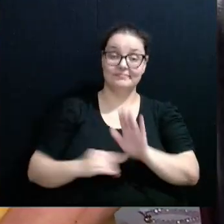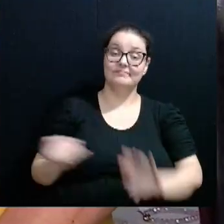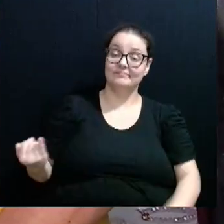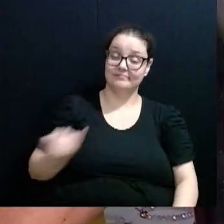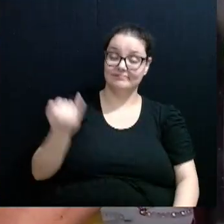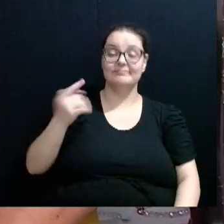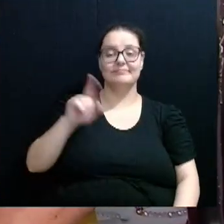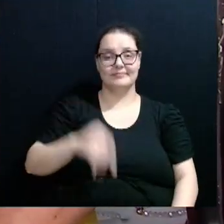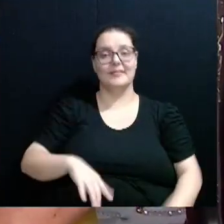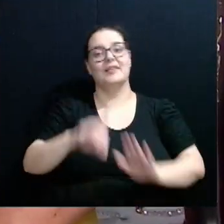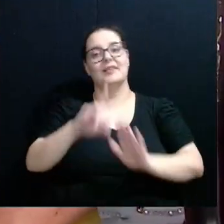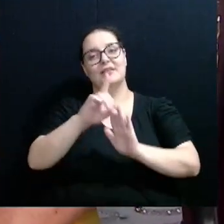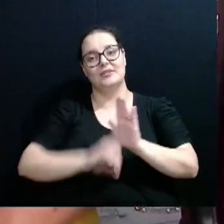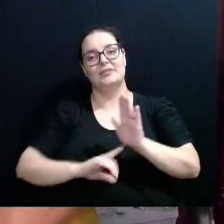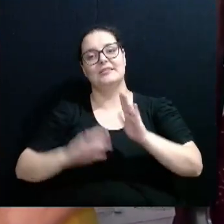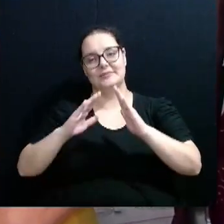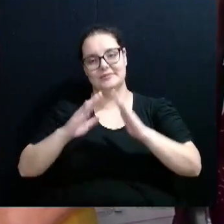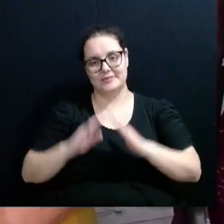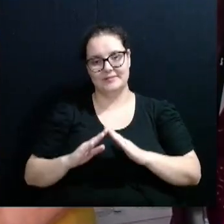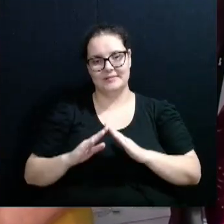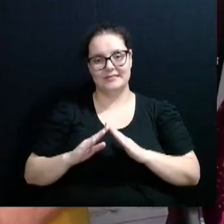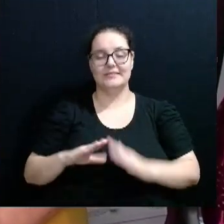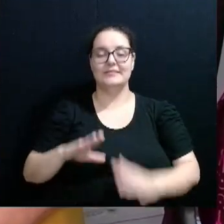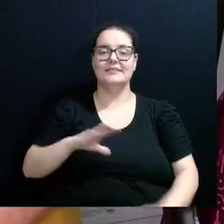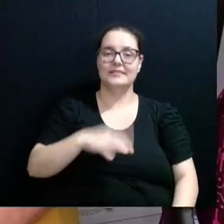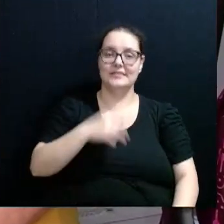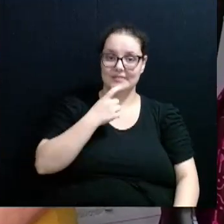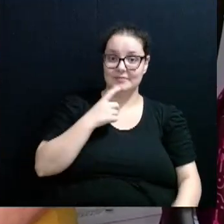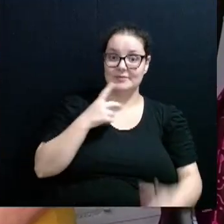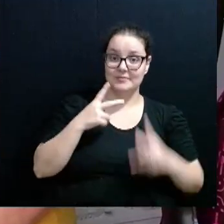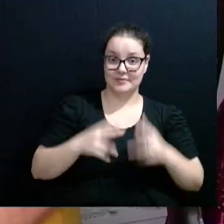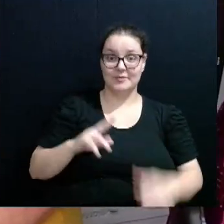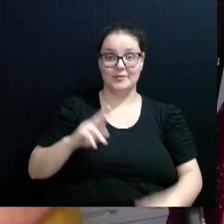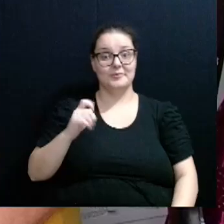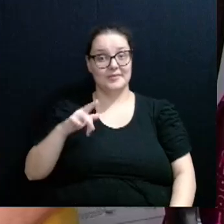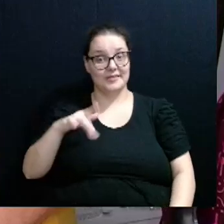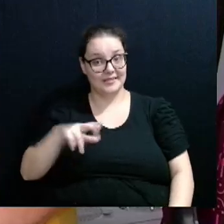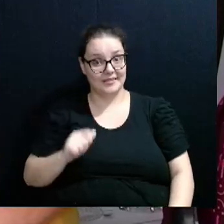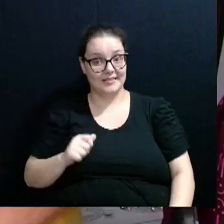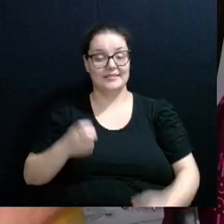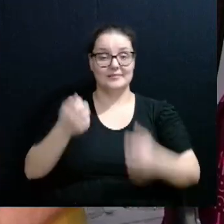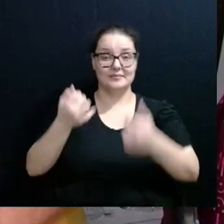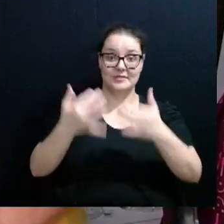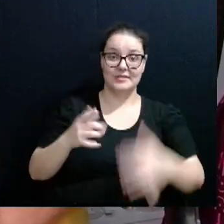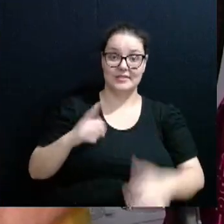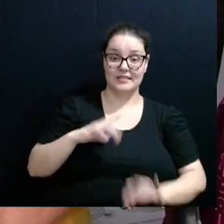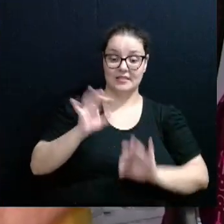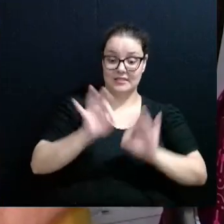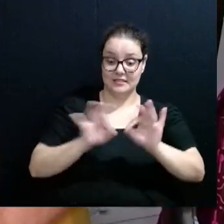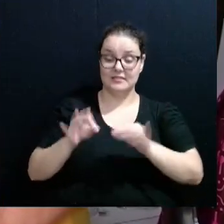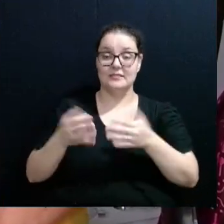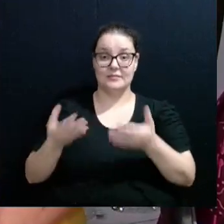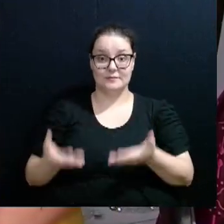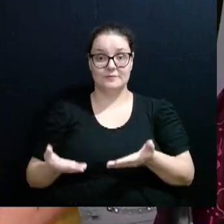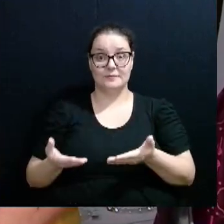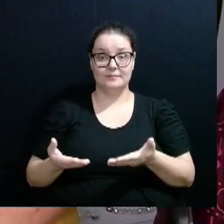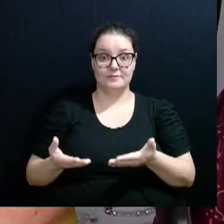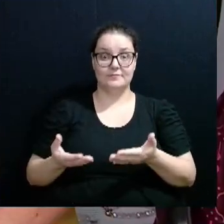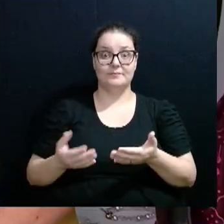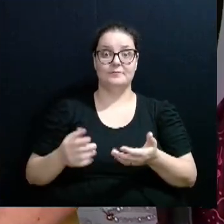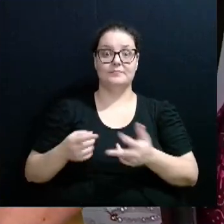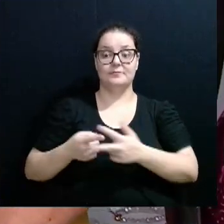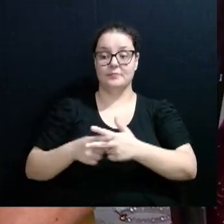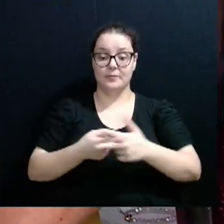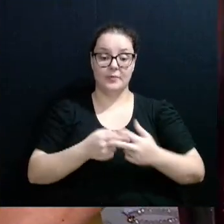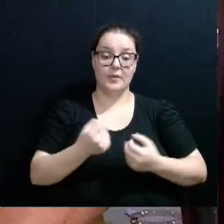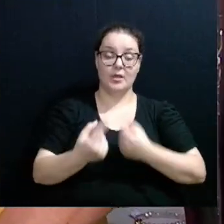à moradia. E Campinas, como a Helena explicou, a gente tem esse projeto aqui que restaura de alguma forma